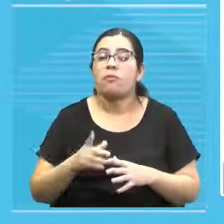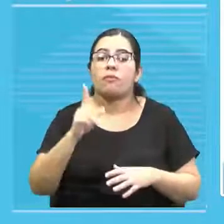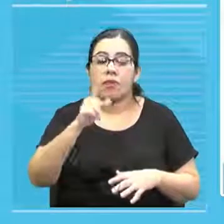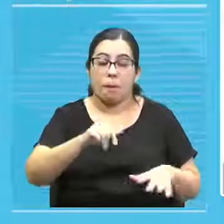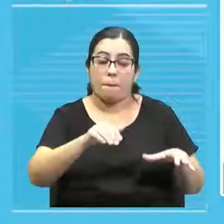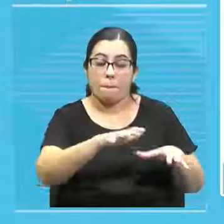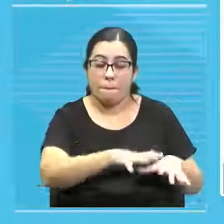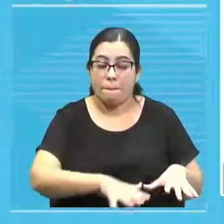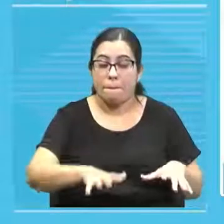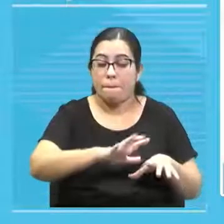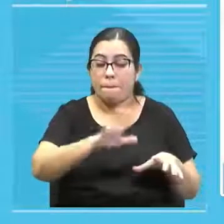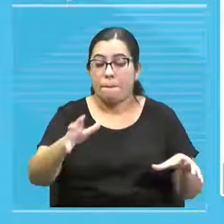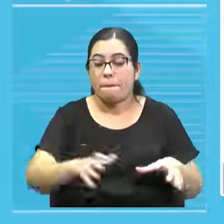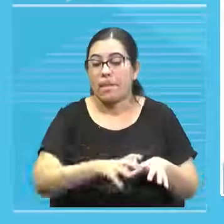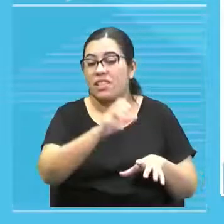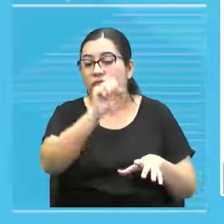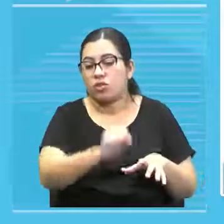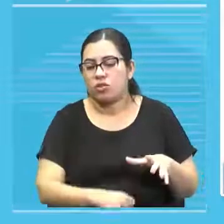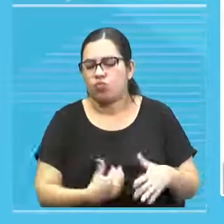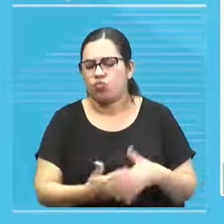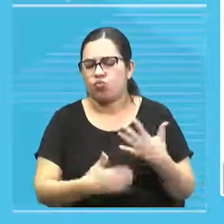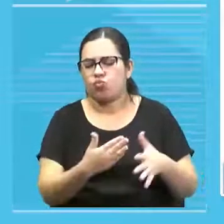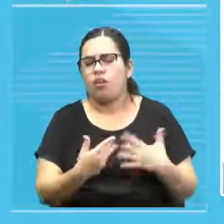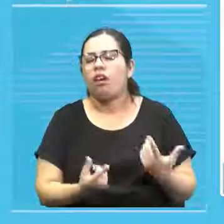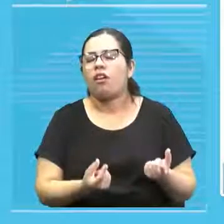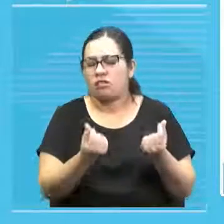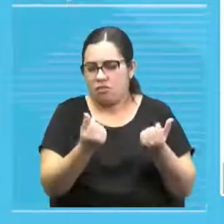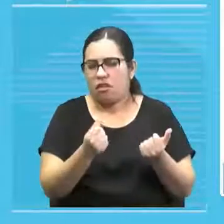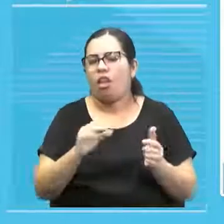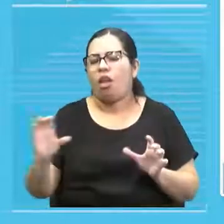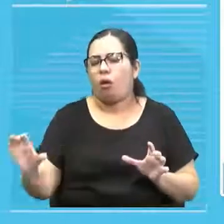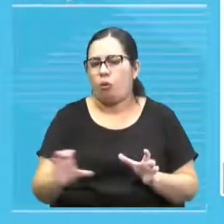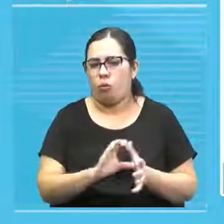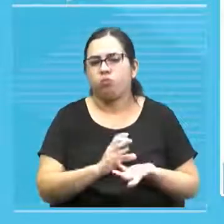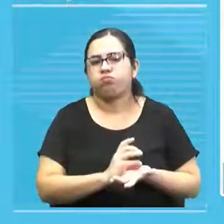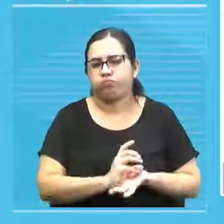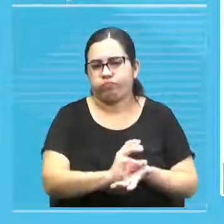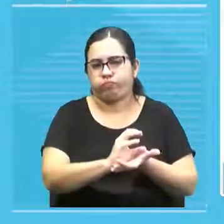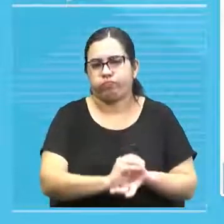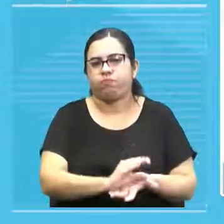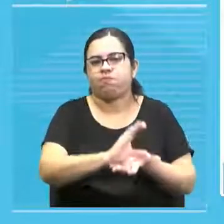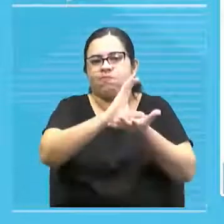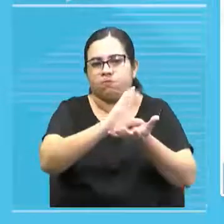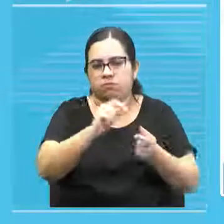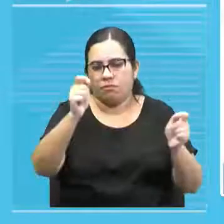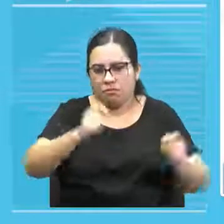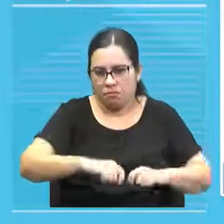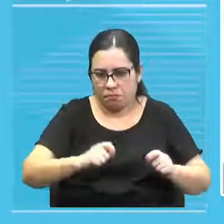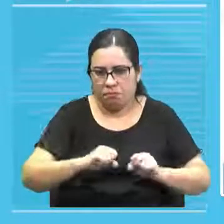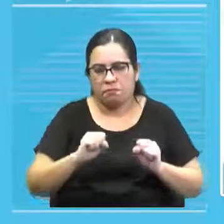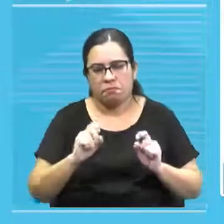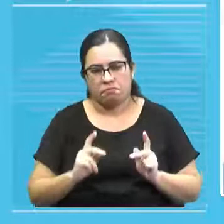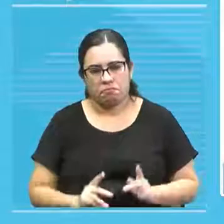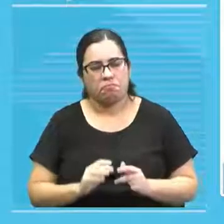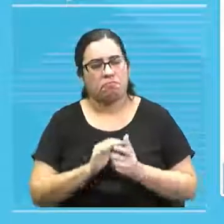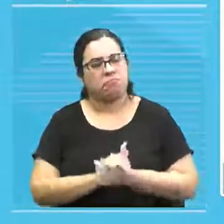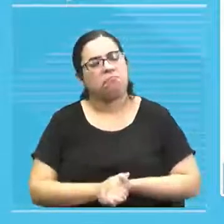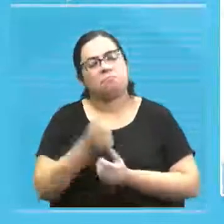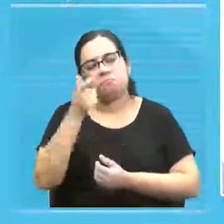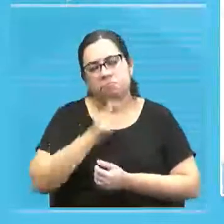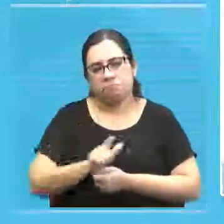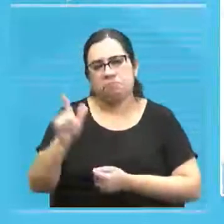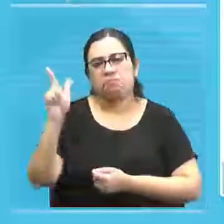países é do Sul de desenvolvimento industrial quem a vamos